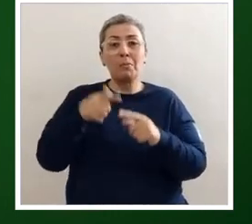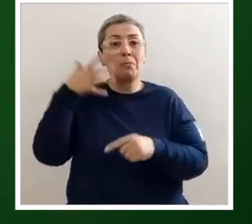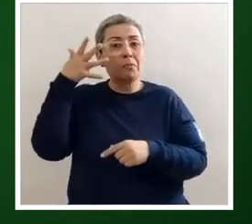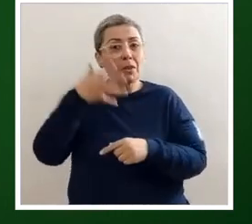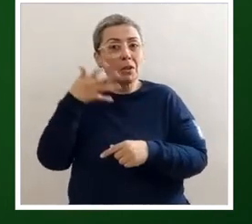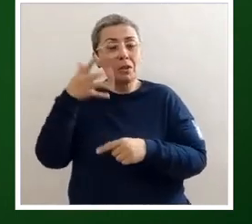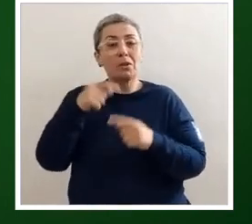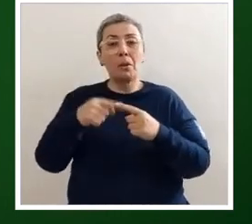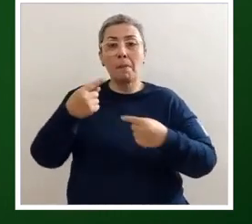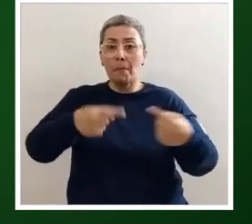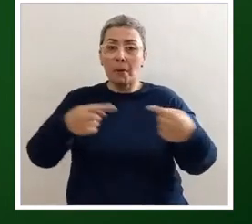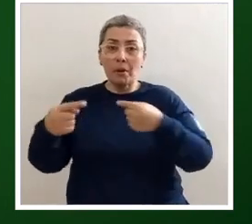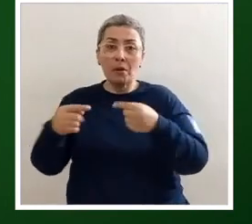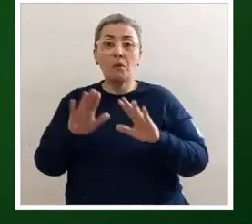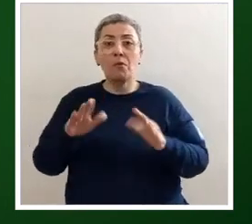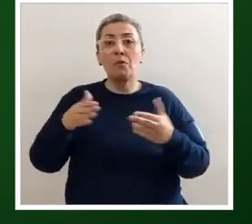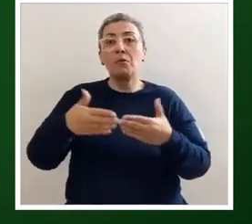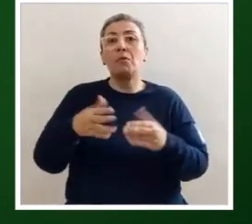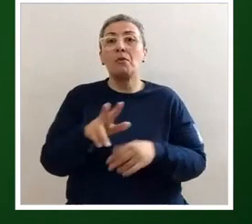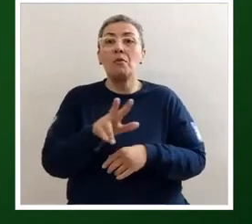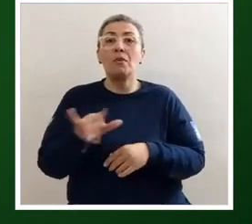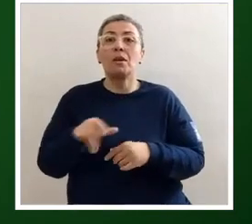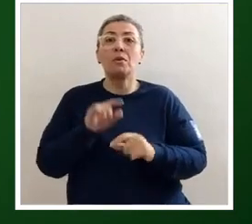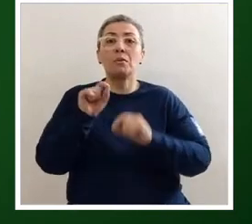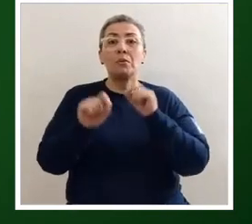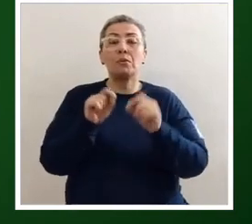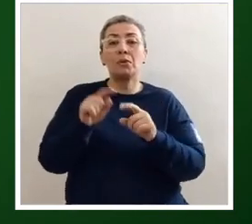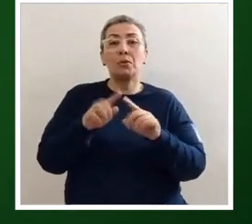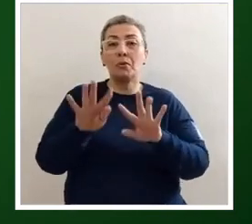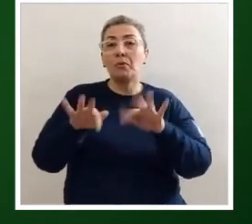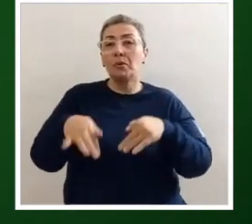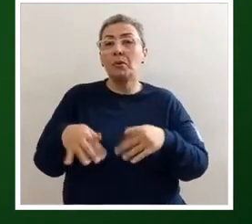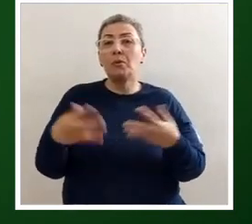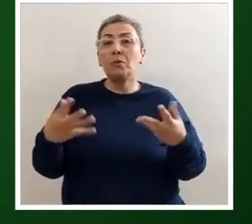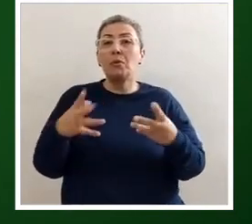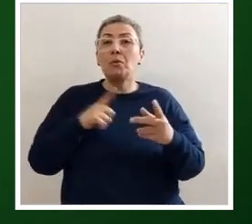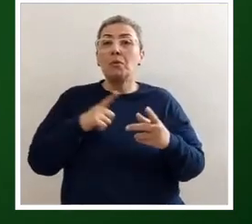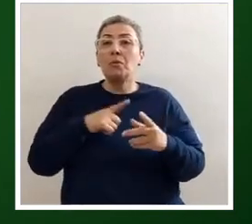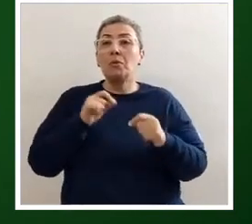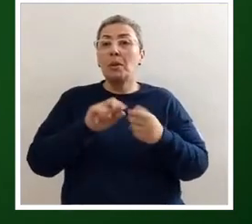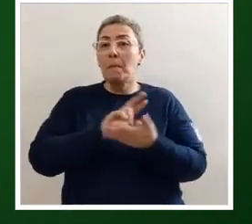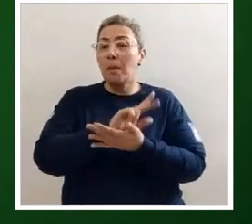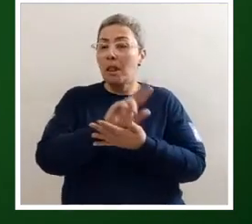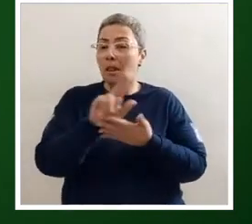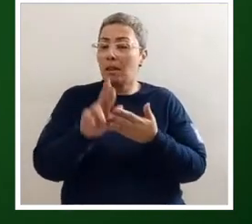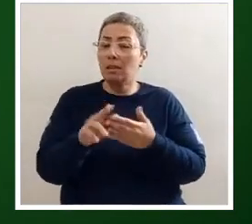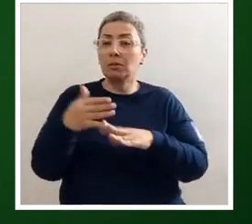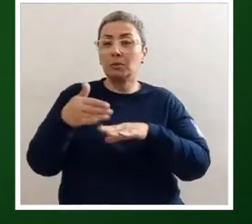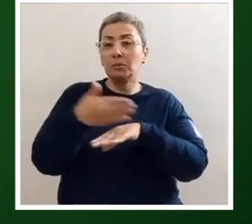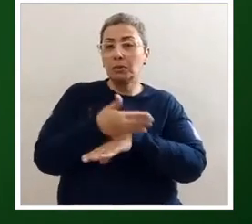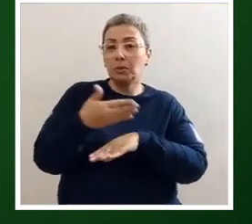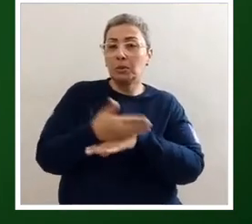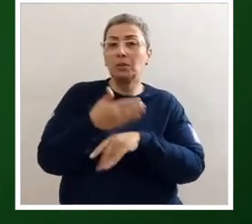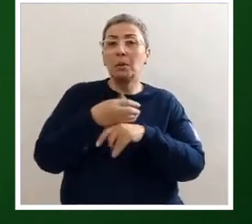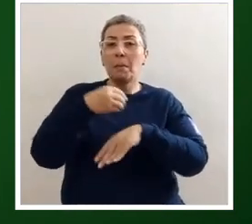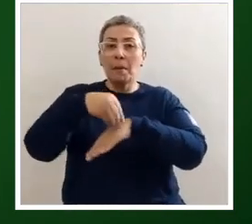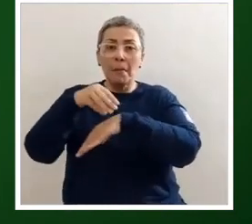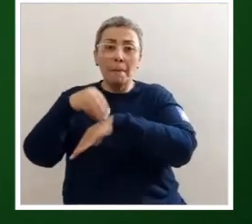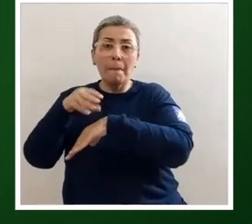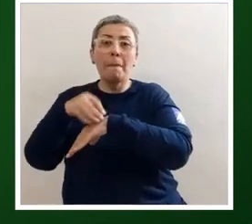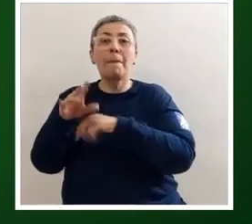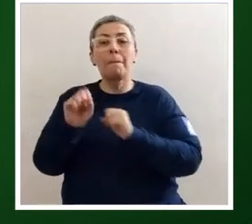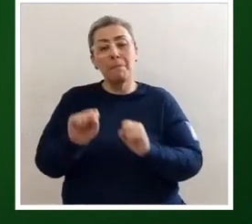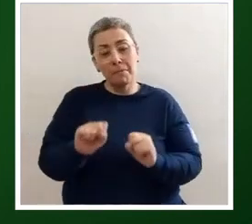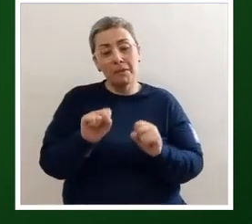palestras e discussões do fórum nós vamos ter um encerramento onde tem vários participantes e várias mensagens que